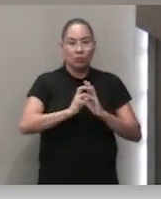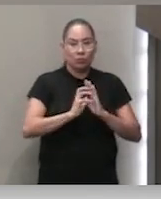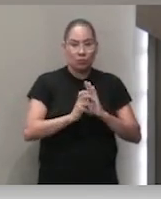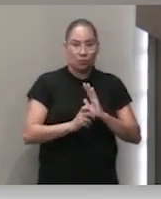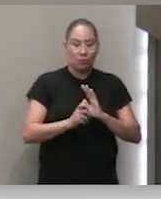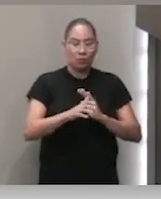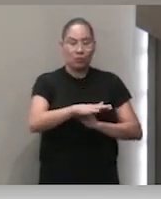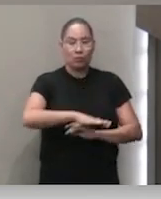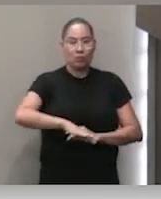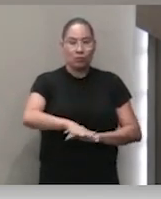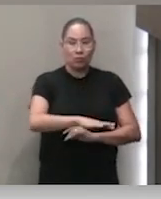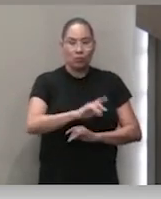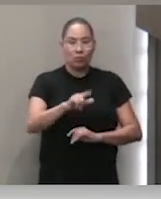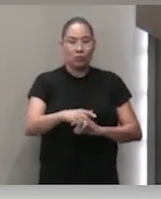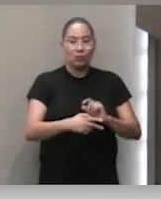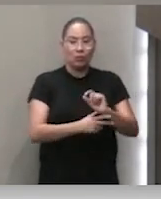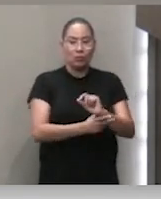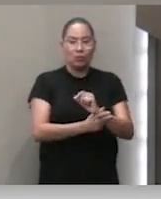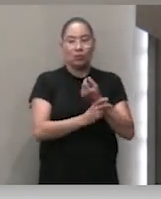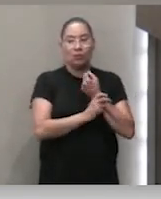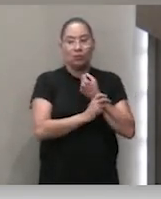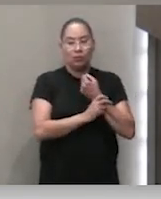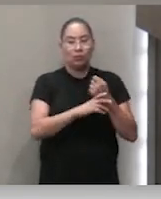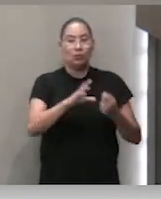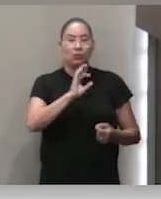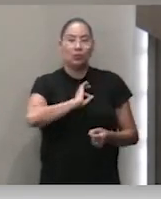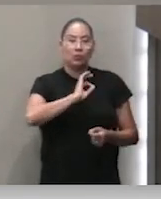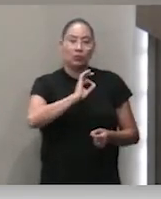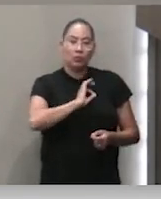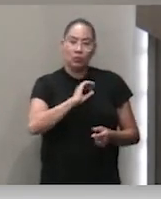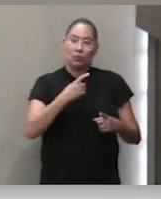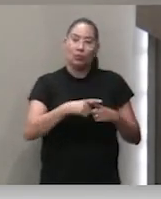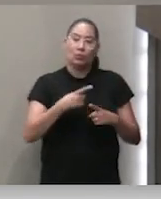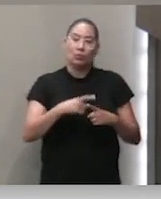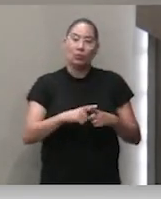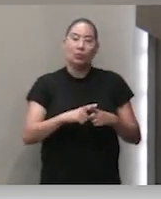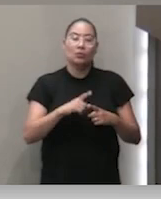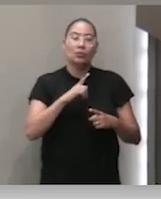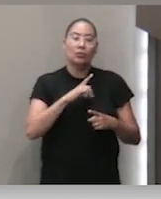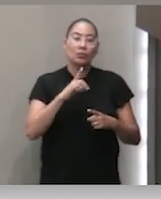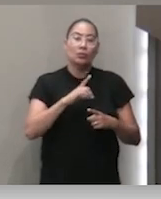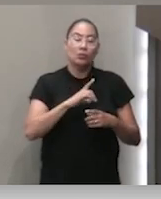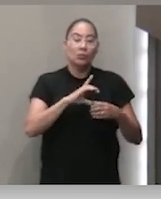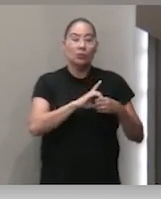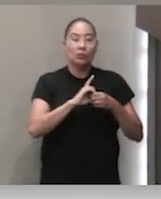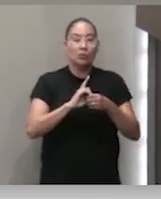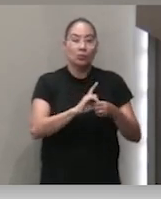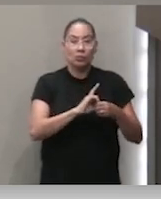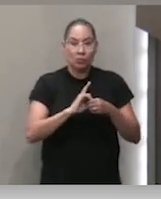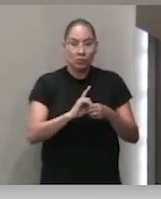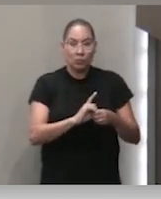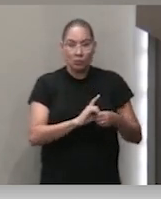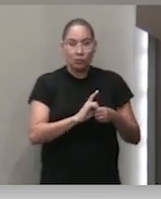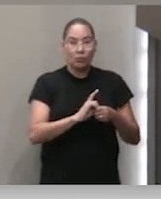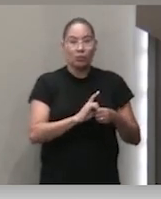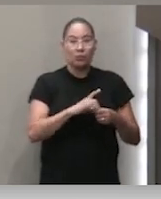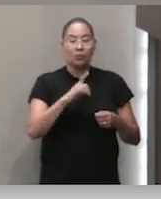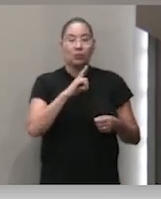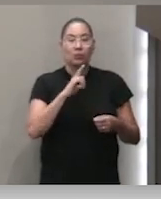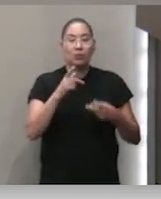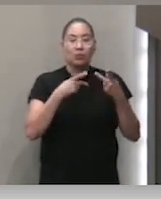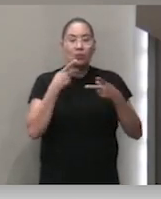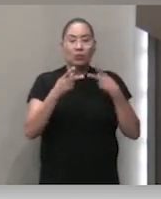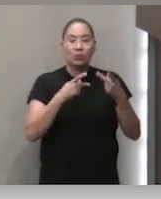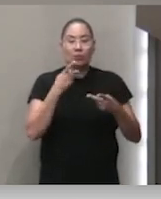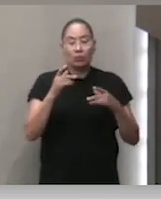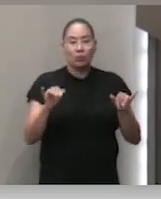nossas forças de segurança, nossas forças policiais, são eles que garantem a democracia, até mesmo quando for para te abrir a boca e falar um monte